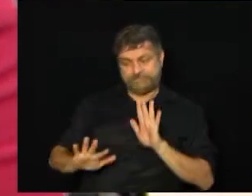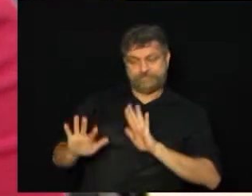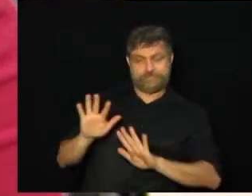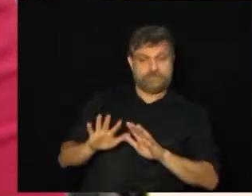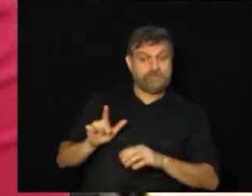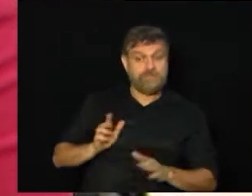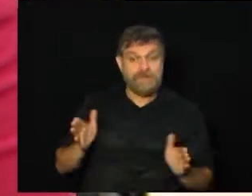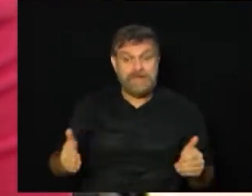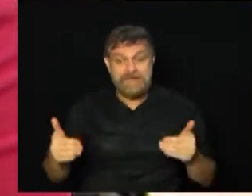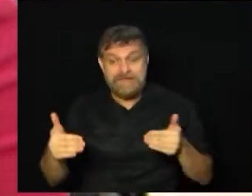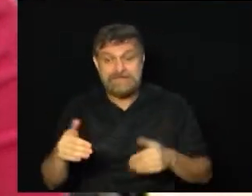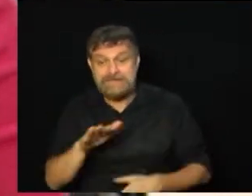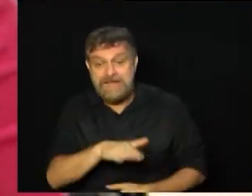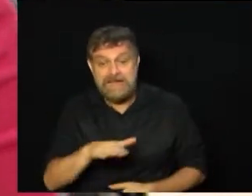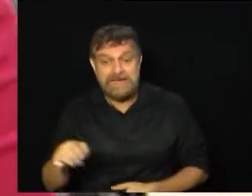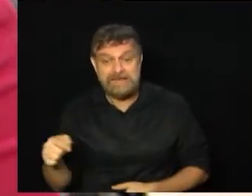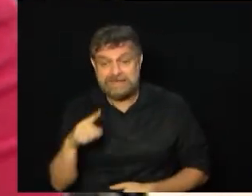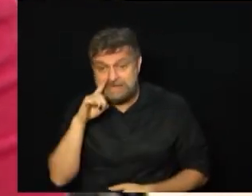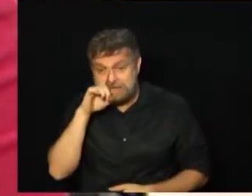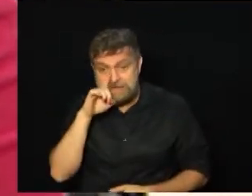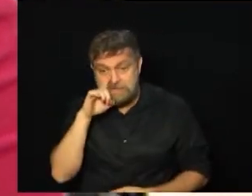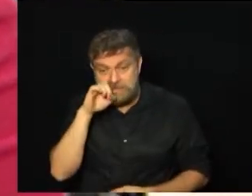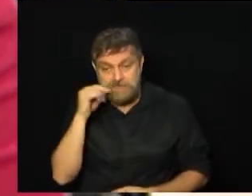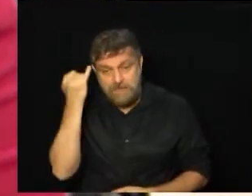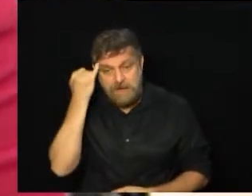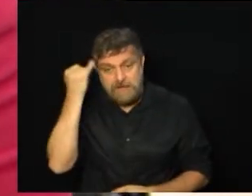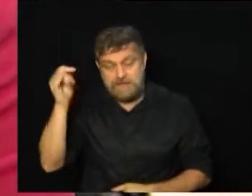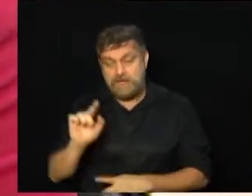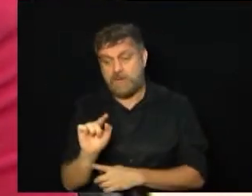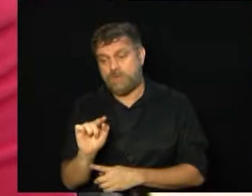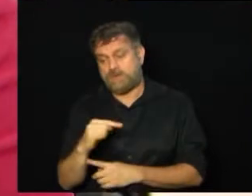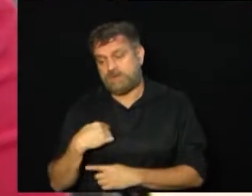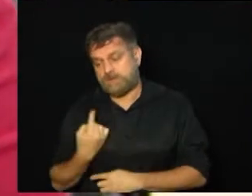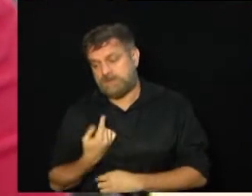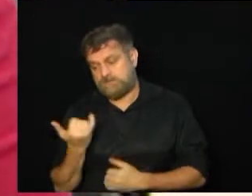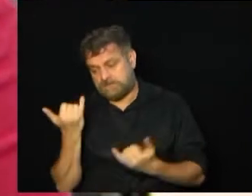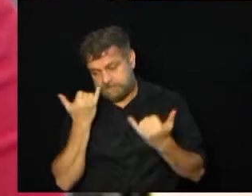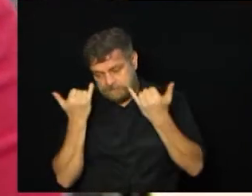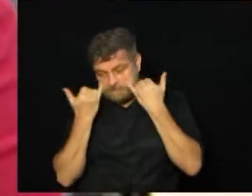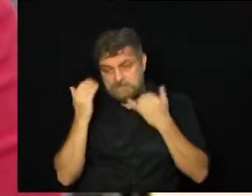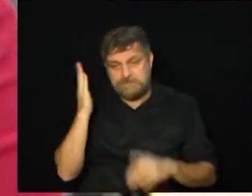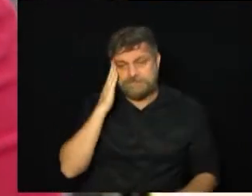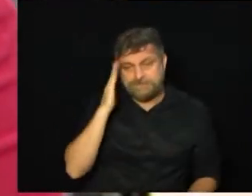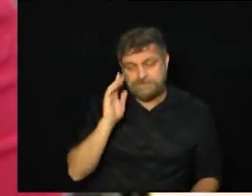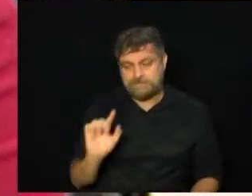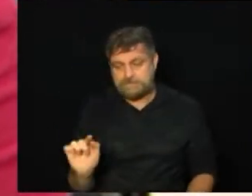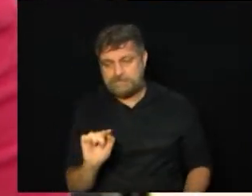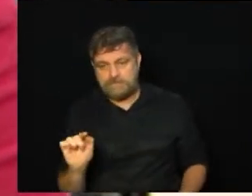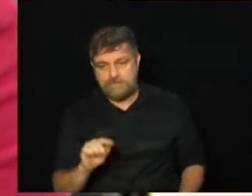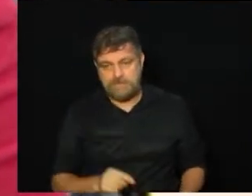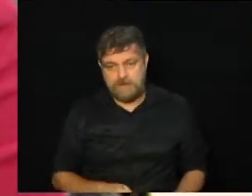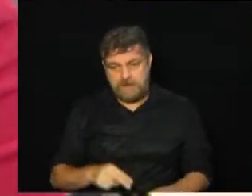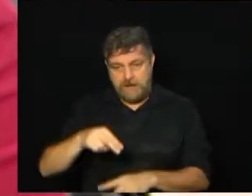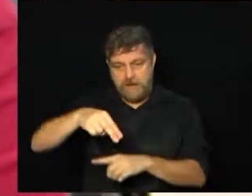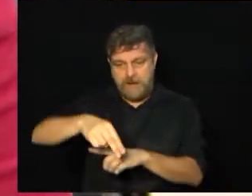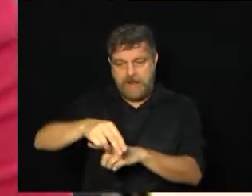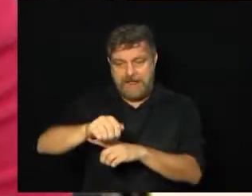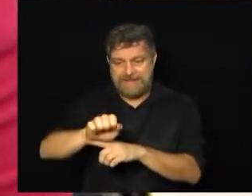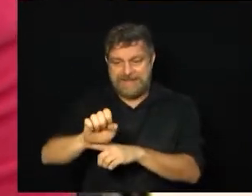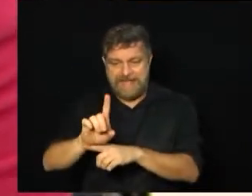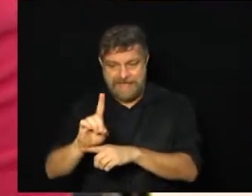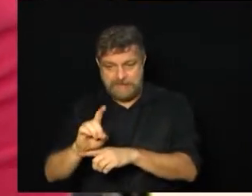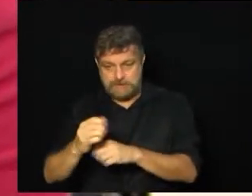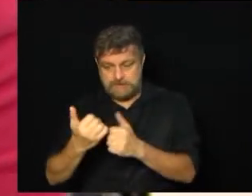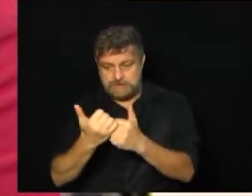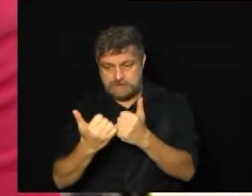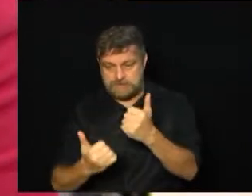estão em sala de aula em risco. A ideia que a gente ficou sabendo, né, que o NAED Sudoeste está tentando fazer, é